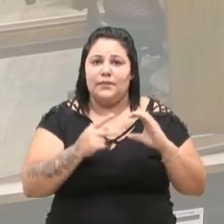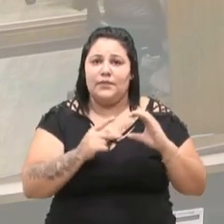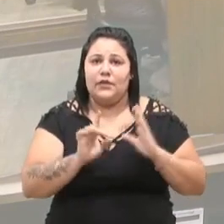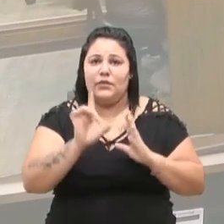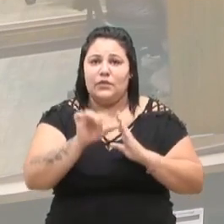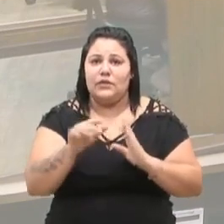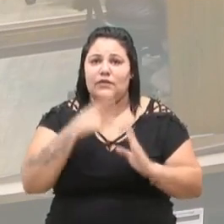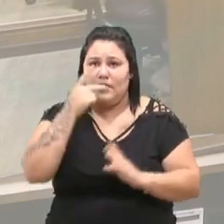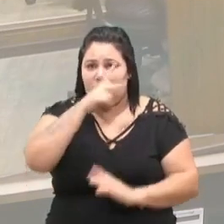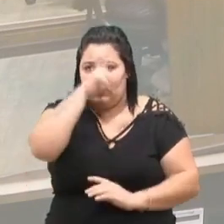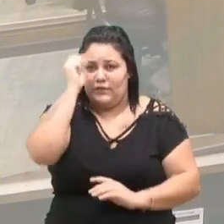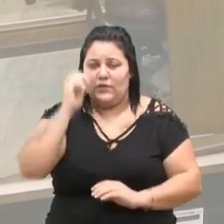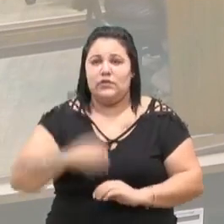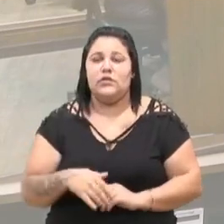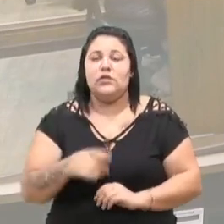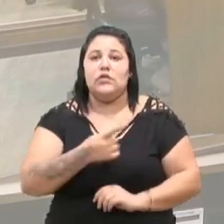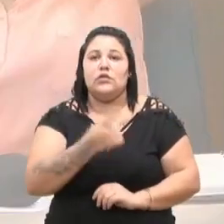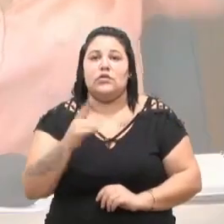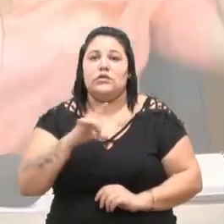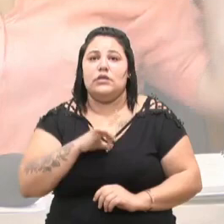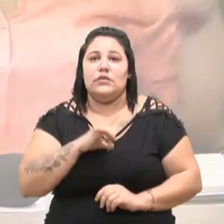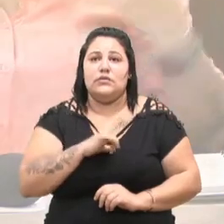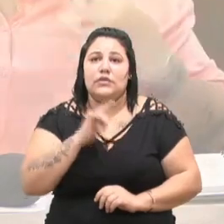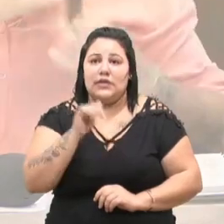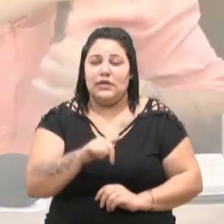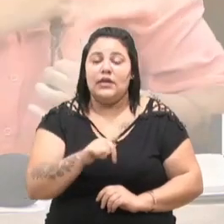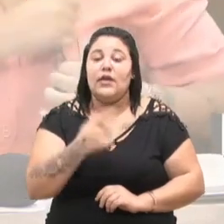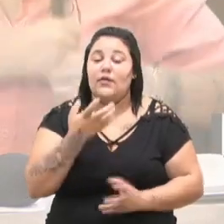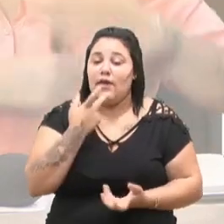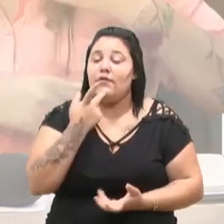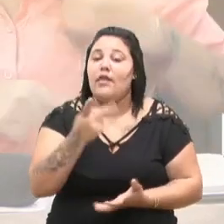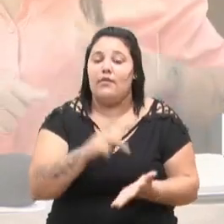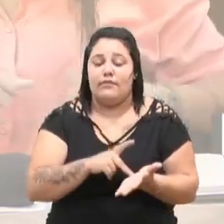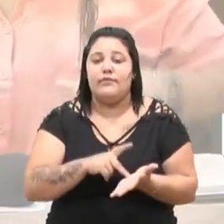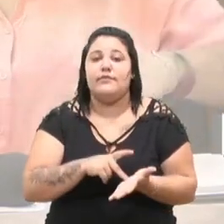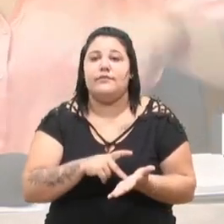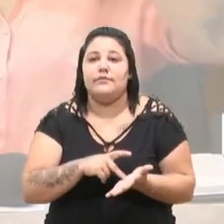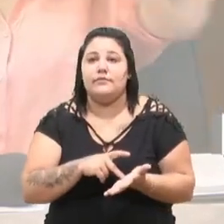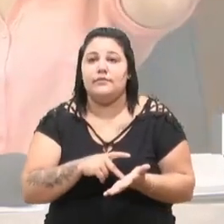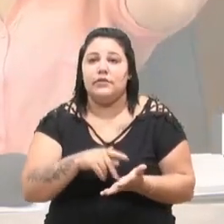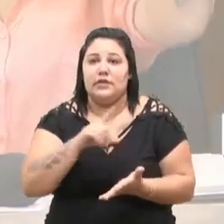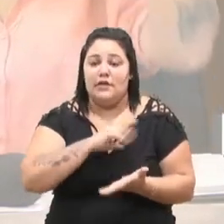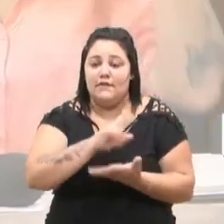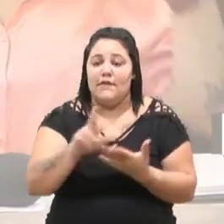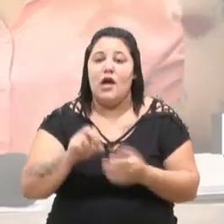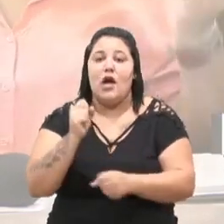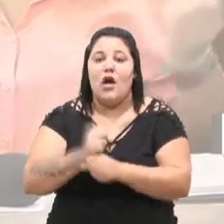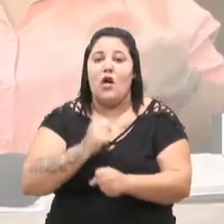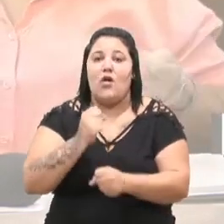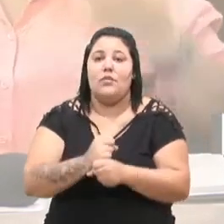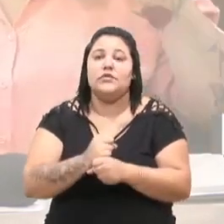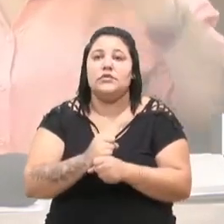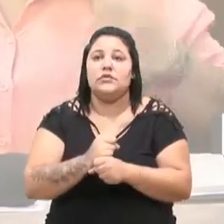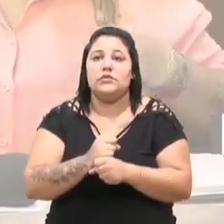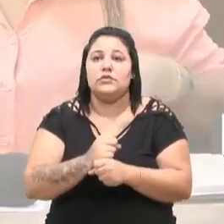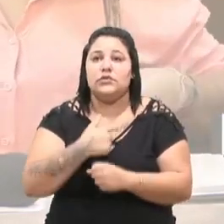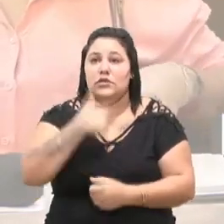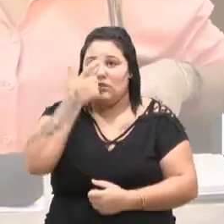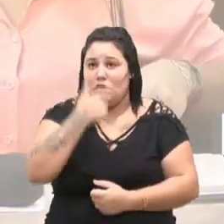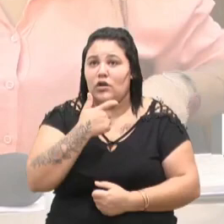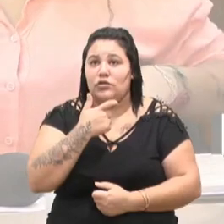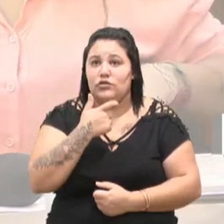prefeito. E nós temos aqui um esboço, e eu quero dizer para o senhor, são várias obras aqui que vão ocorrer de